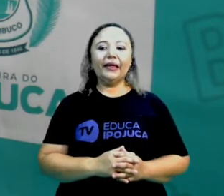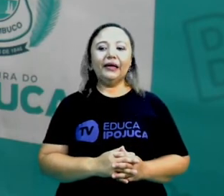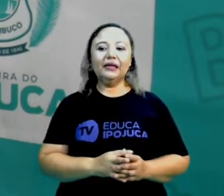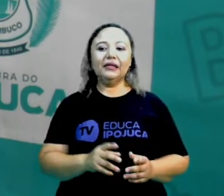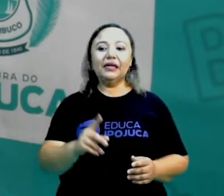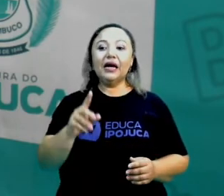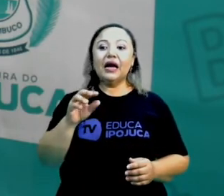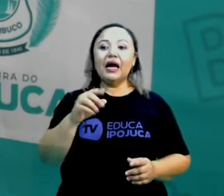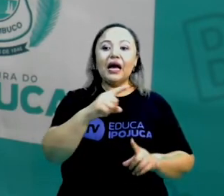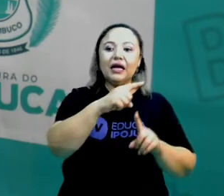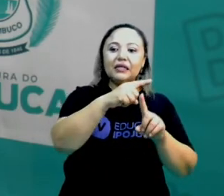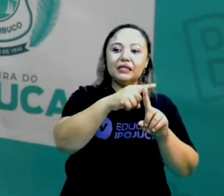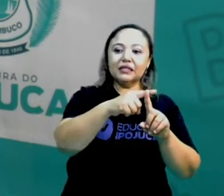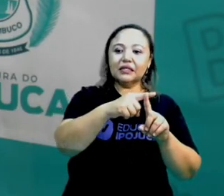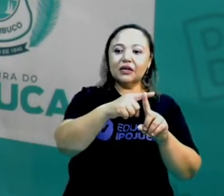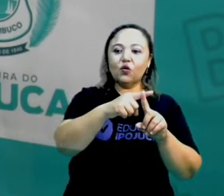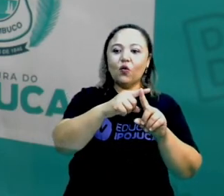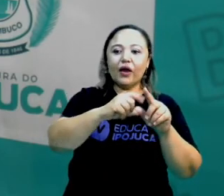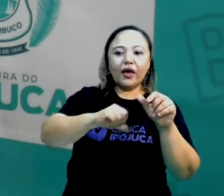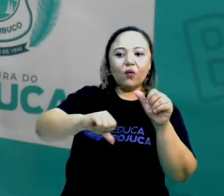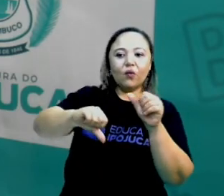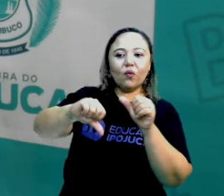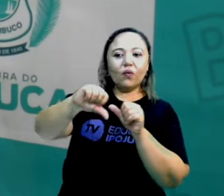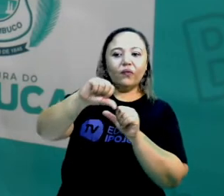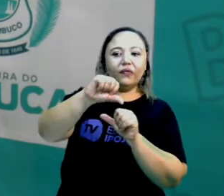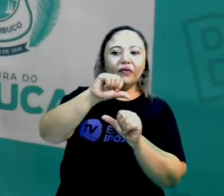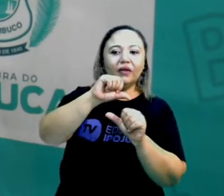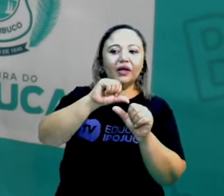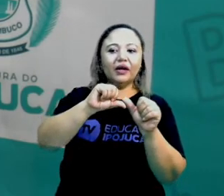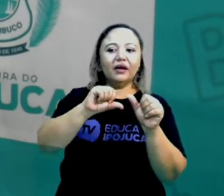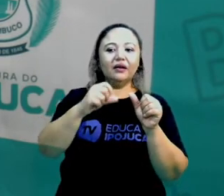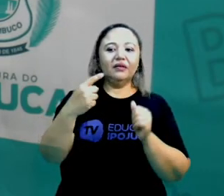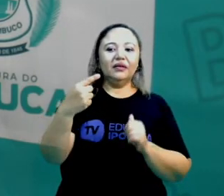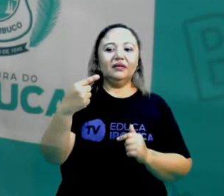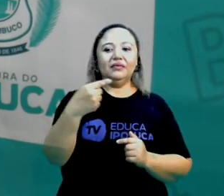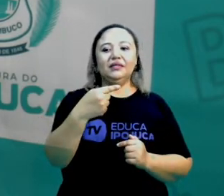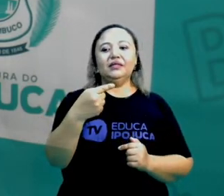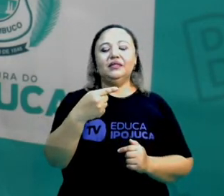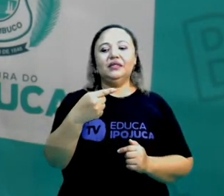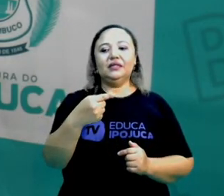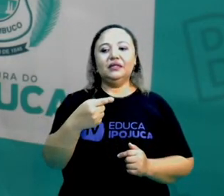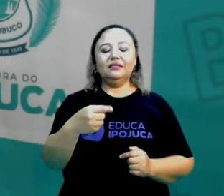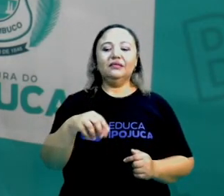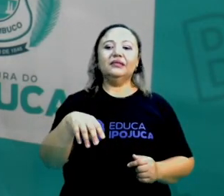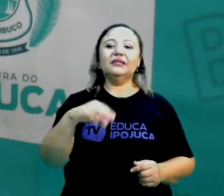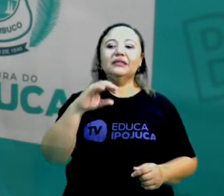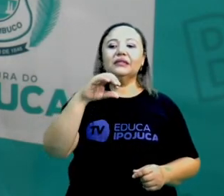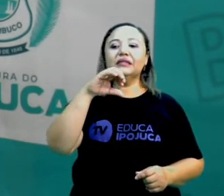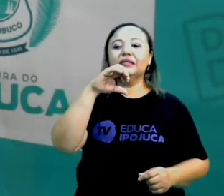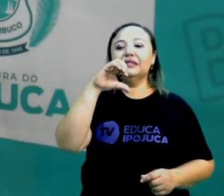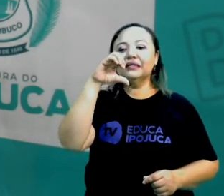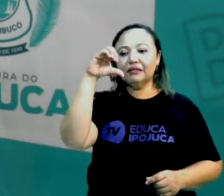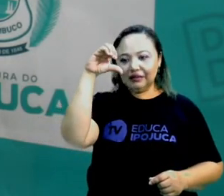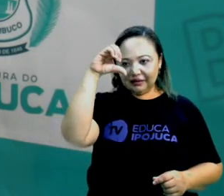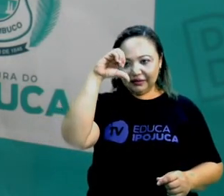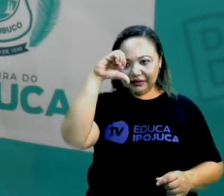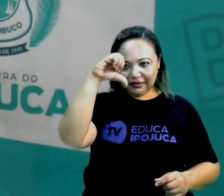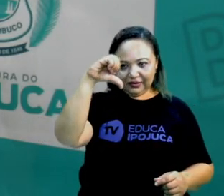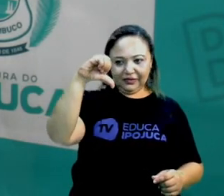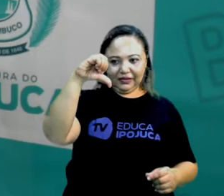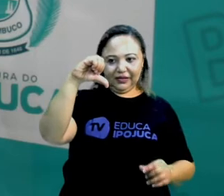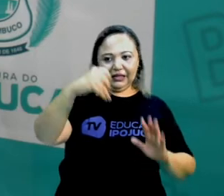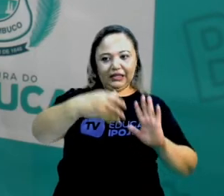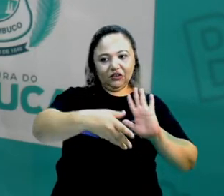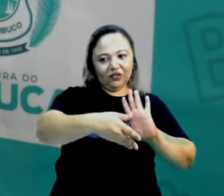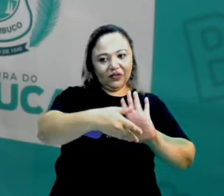inversa da subtração. Então, aqui, ó, eu tenho 9, tirei 5, né? Deu total a